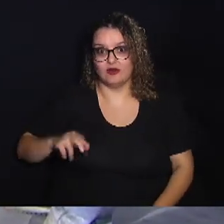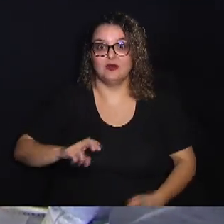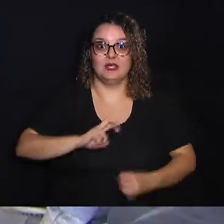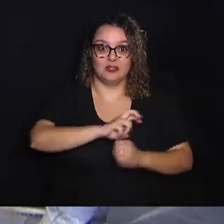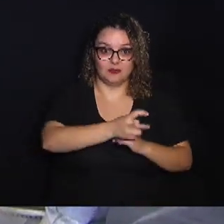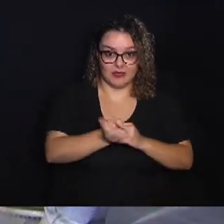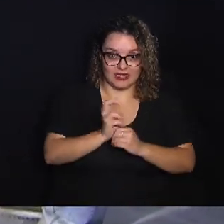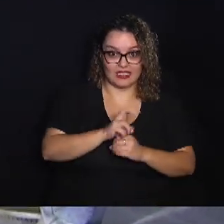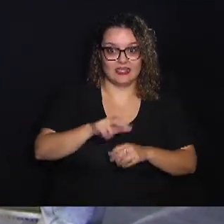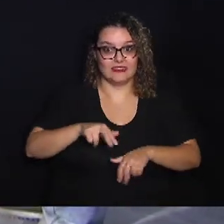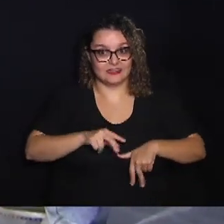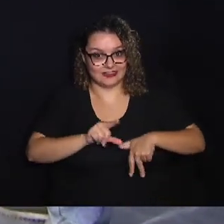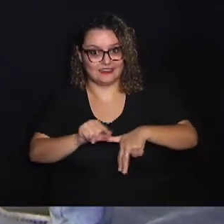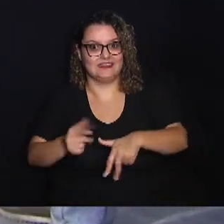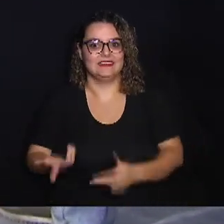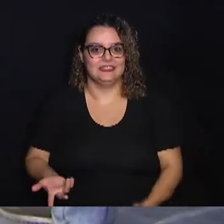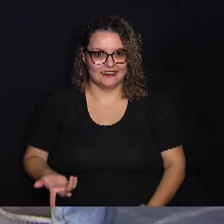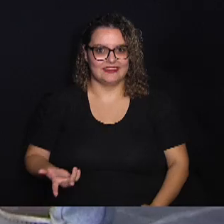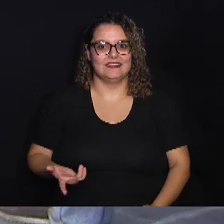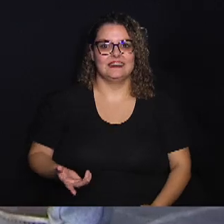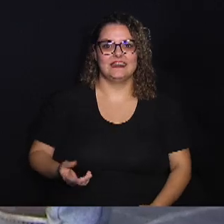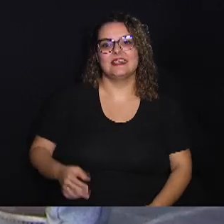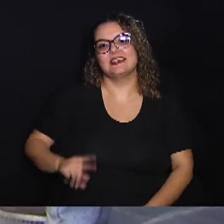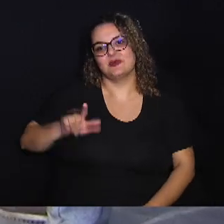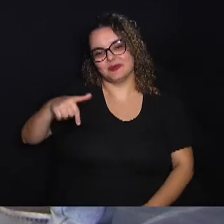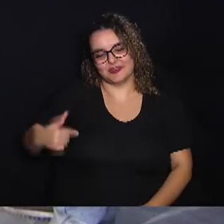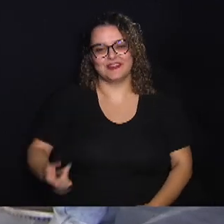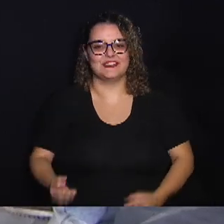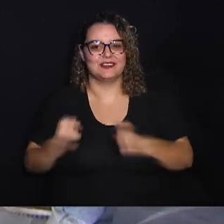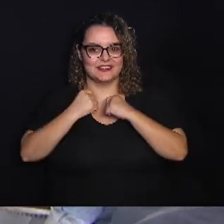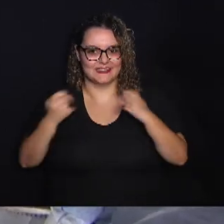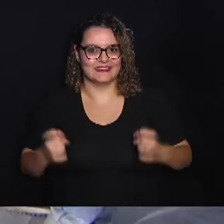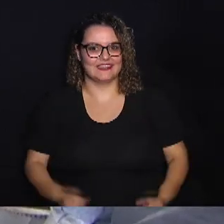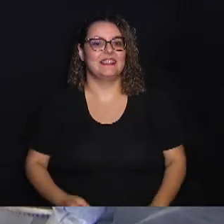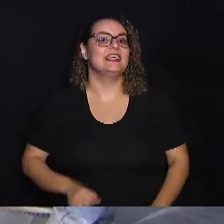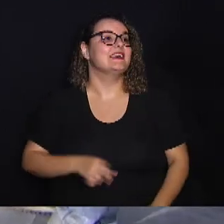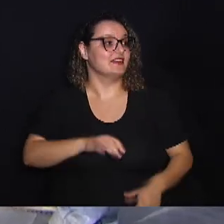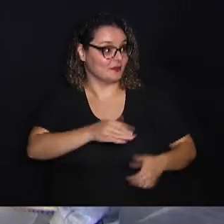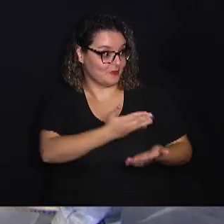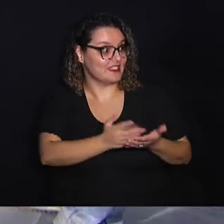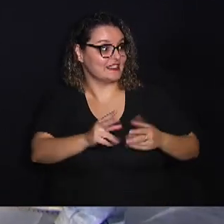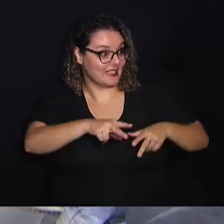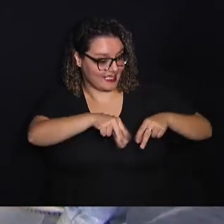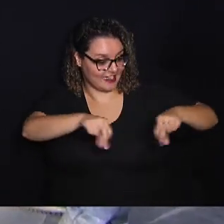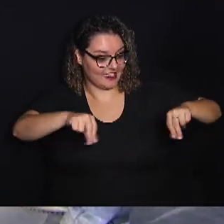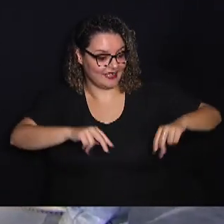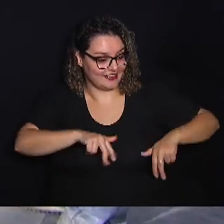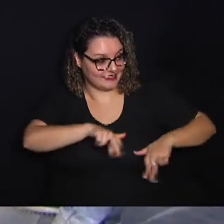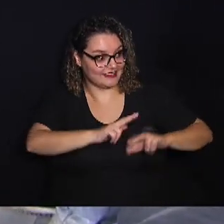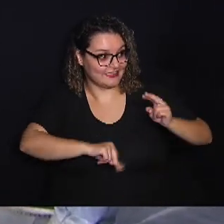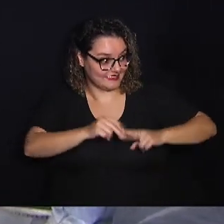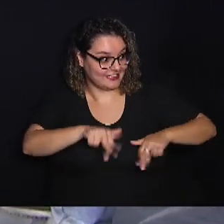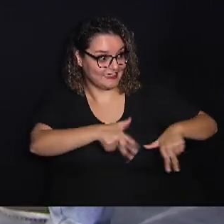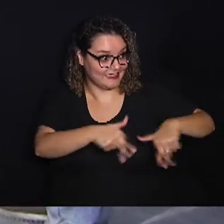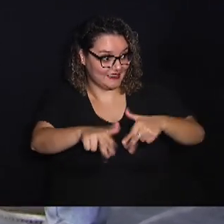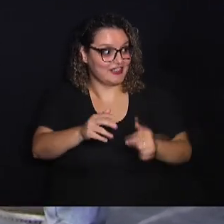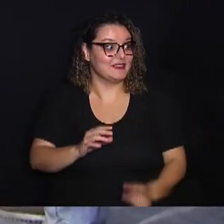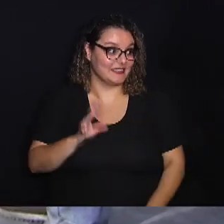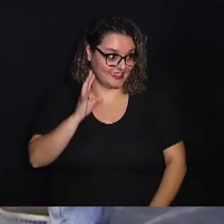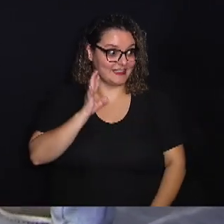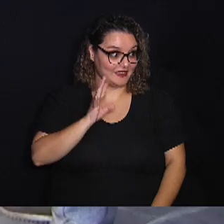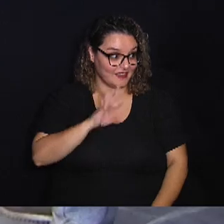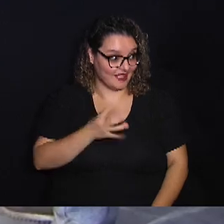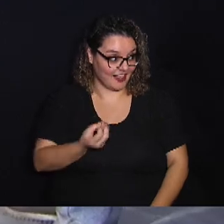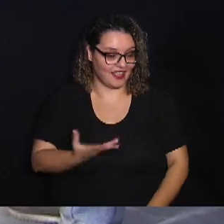ensaiar também para quadrilha, né? Sim. Na sequência agora nós vamos começar os ensaios para quadrilha, tá bem legal. Eles estão desenvolvendo muito bem